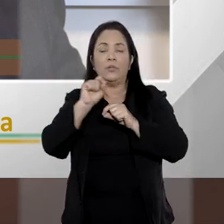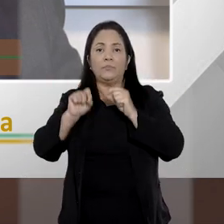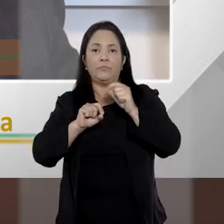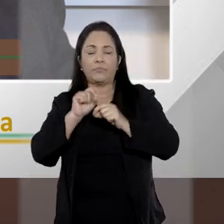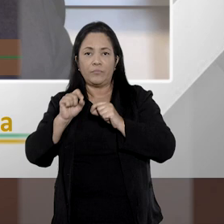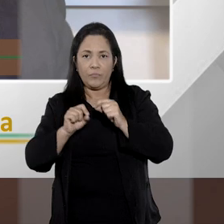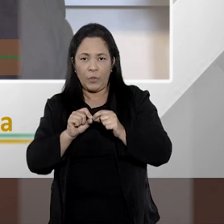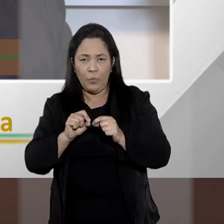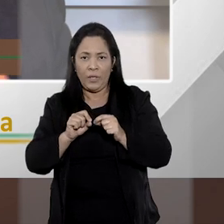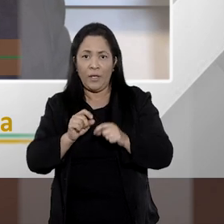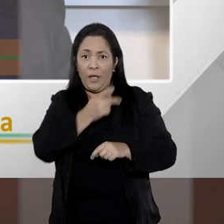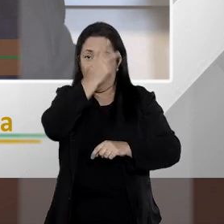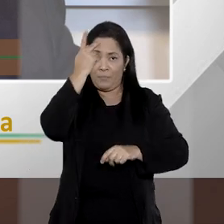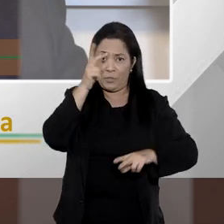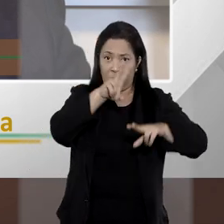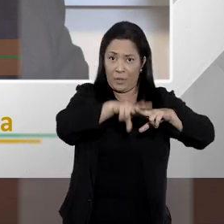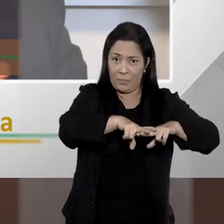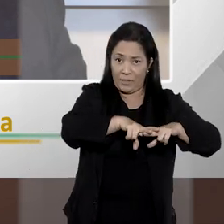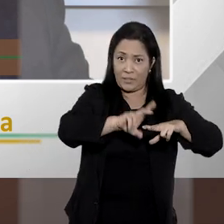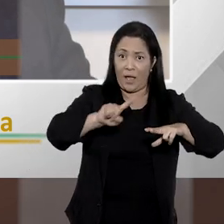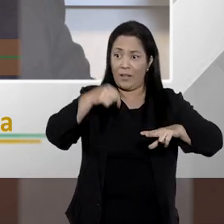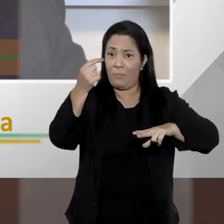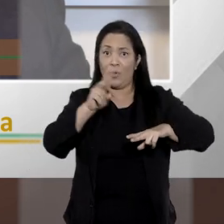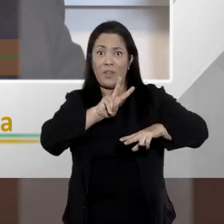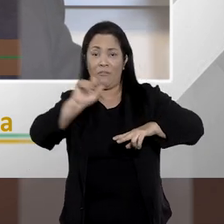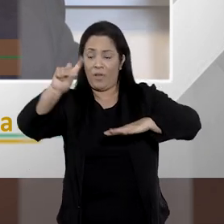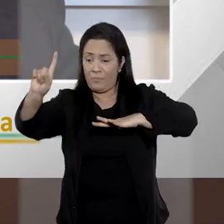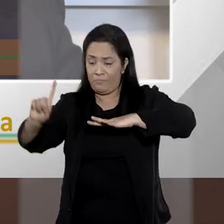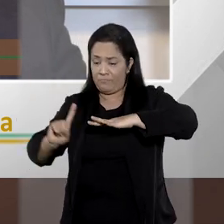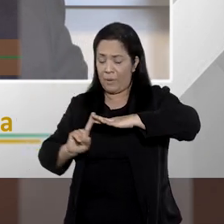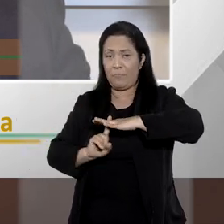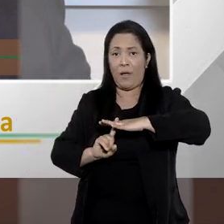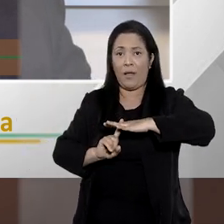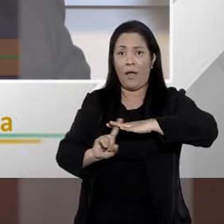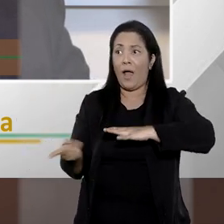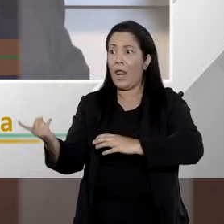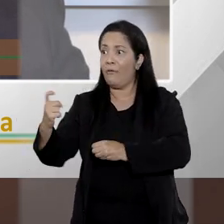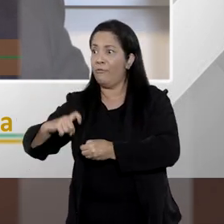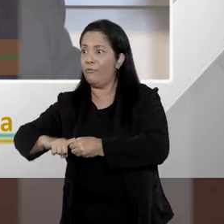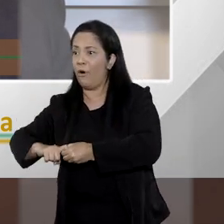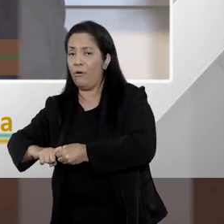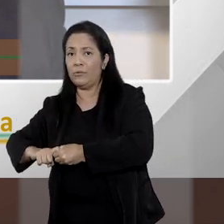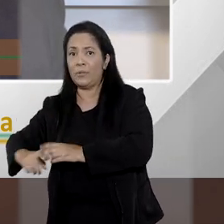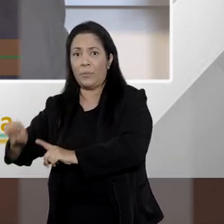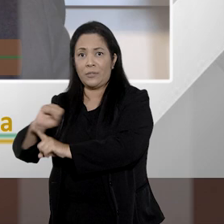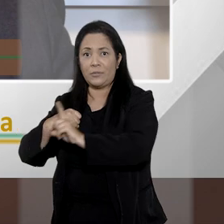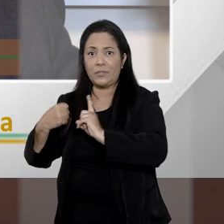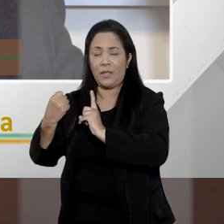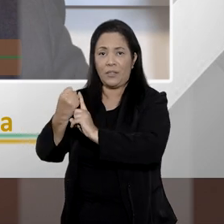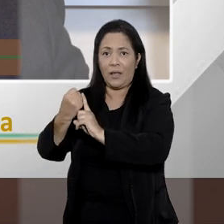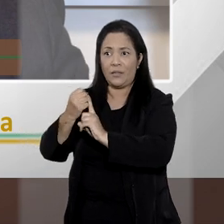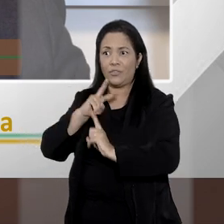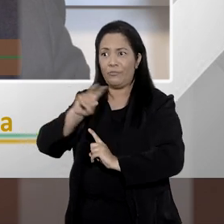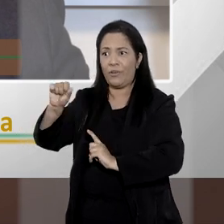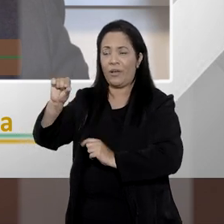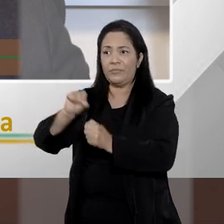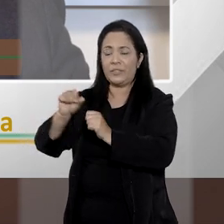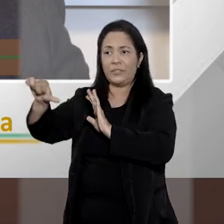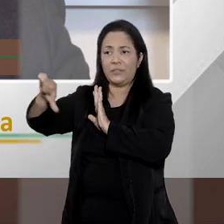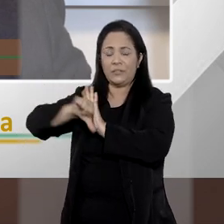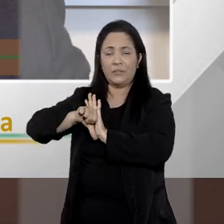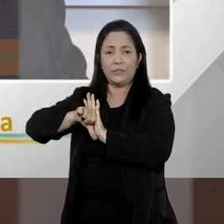uma ressocialização, que já é muito difícil em razão da estigmatização e marginalização do apenado na sociedade, vai trazer